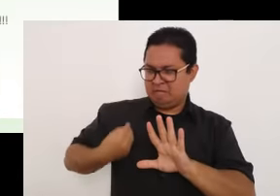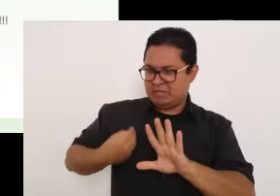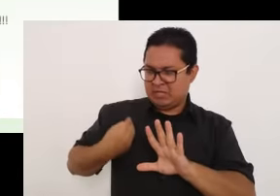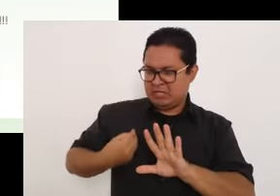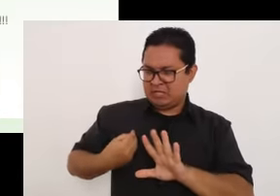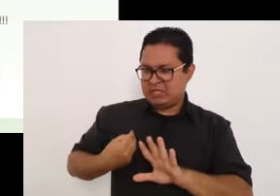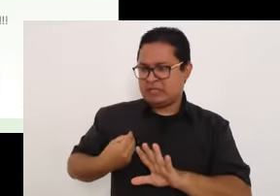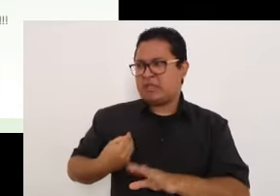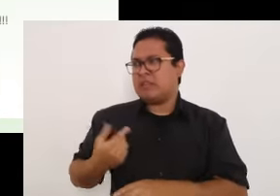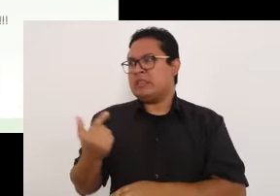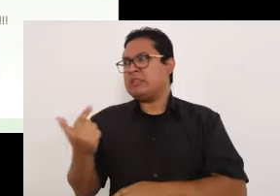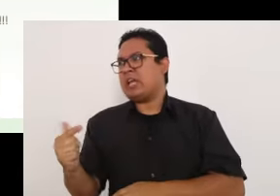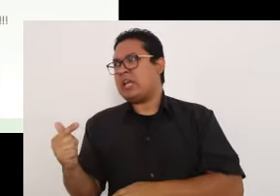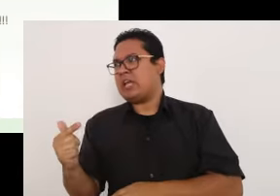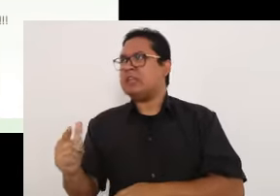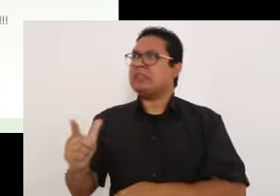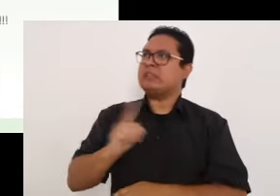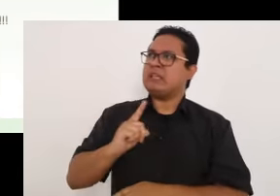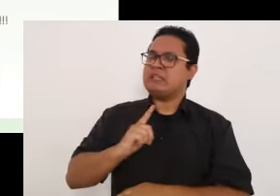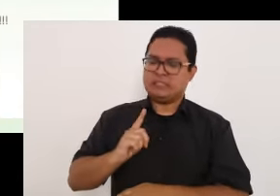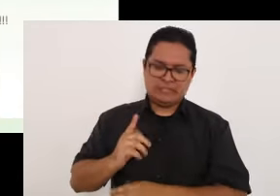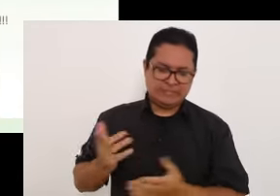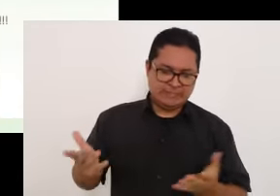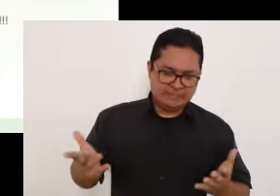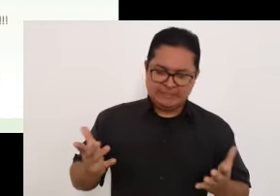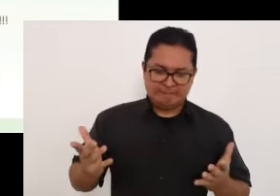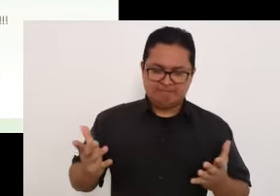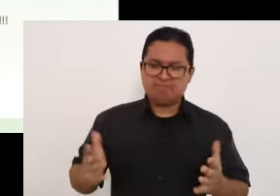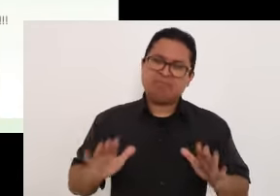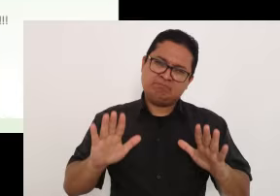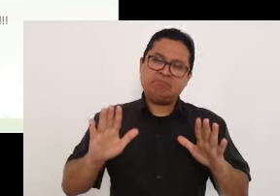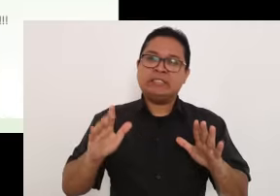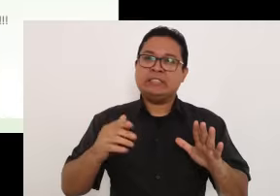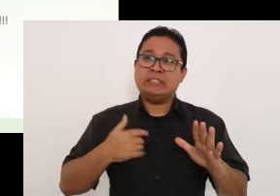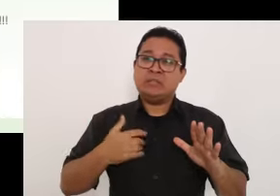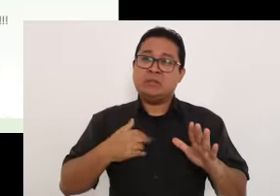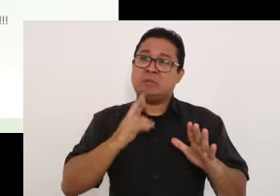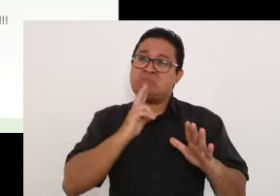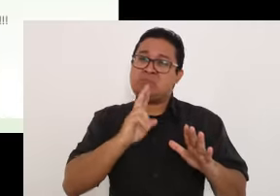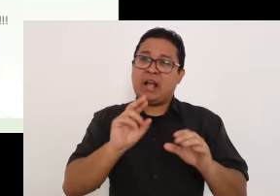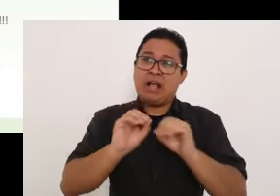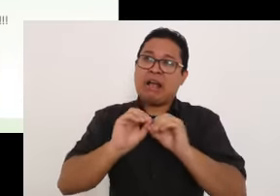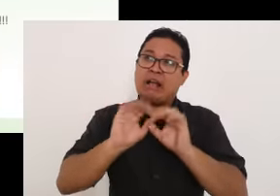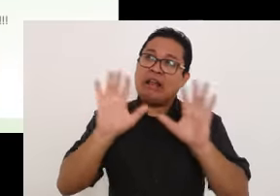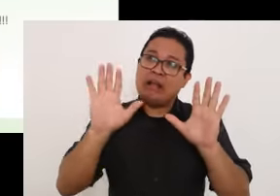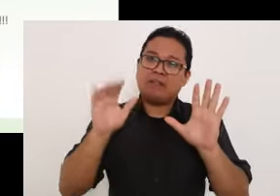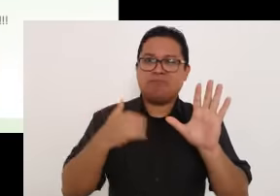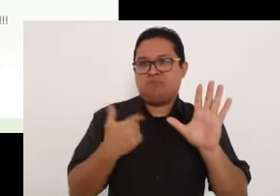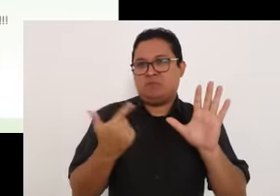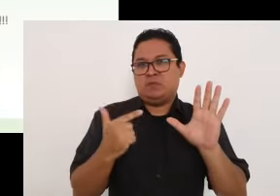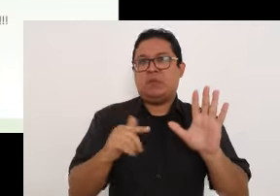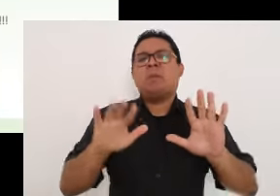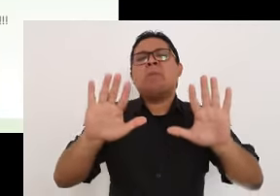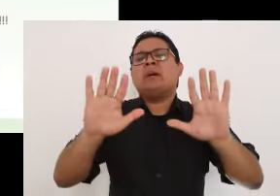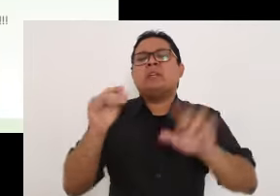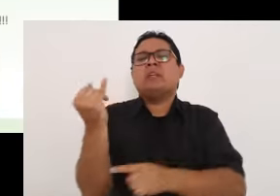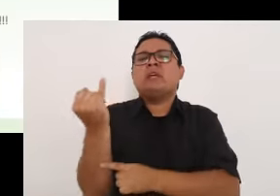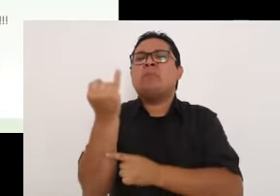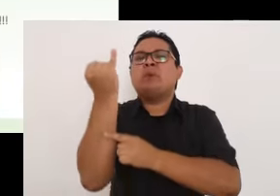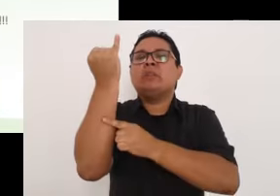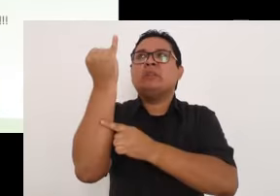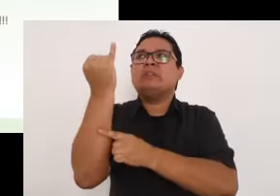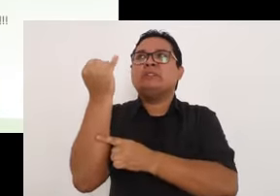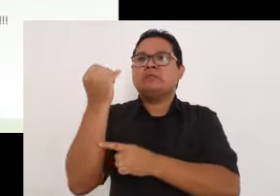resposta muito clara. E vamos convir, não vai importar muito para o que a gente precisa aqui na aula. Deixa